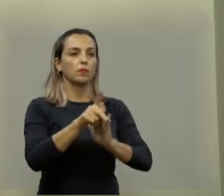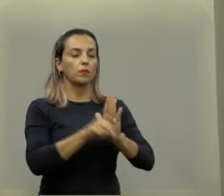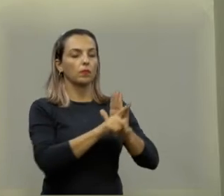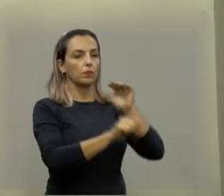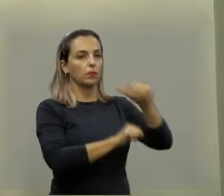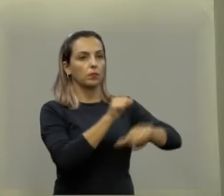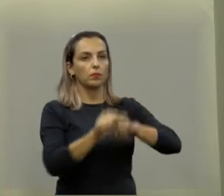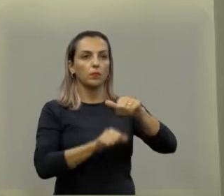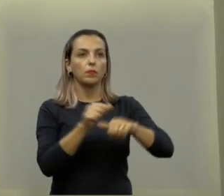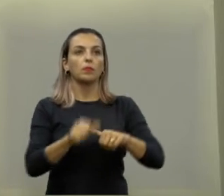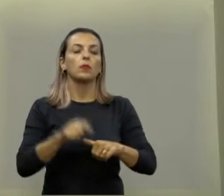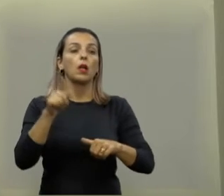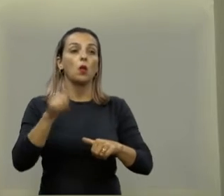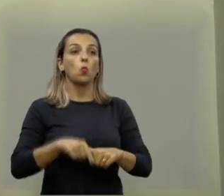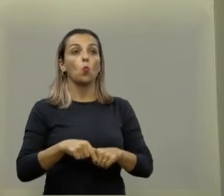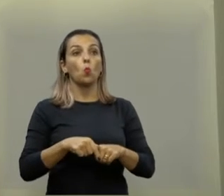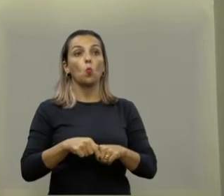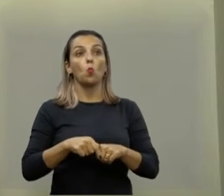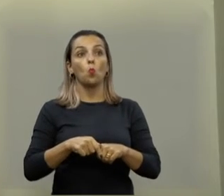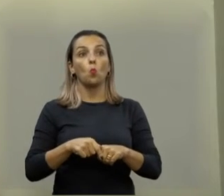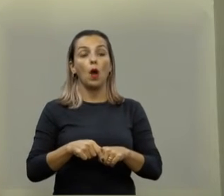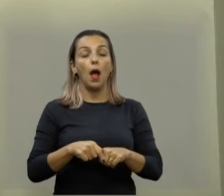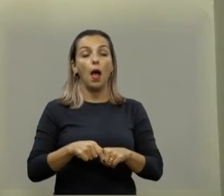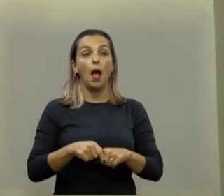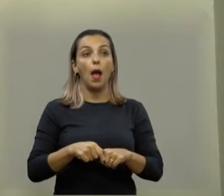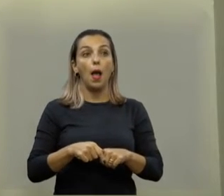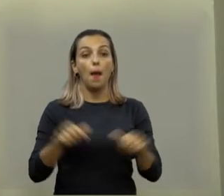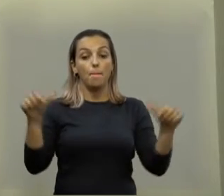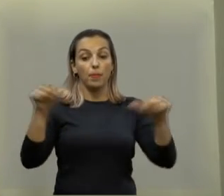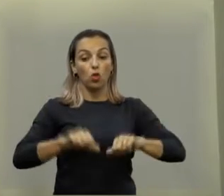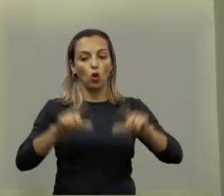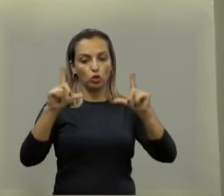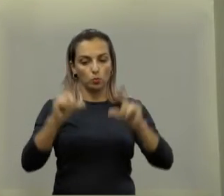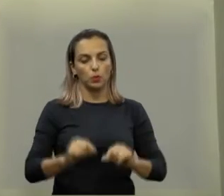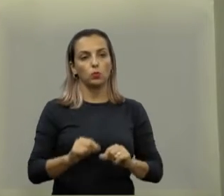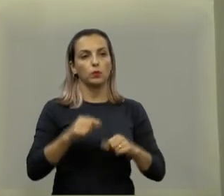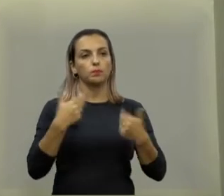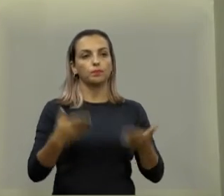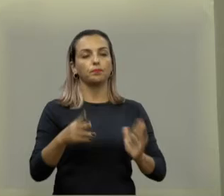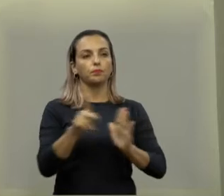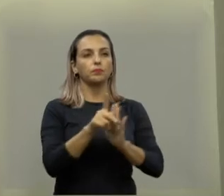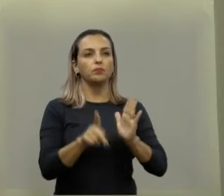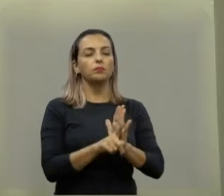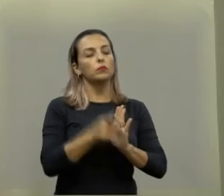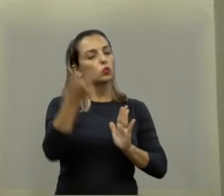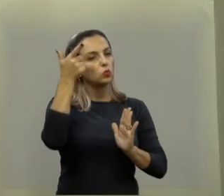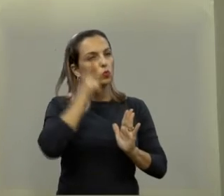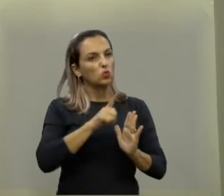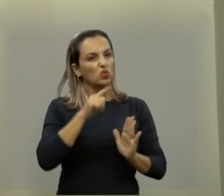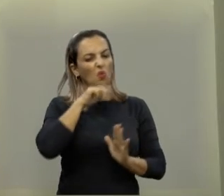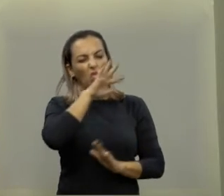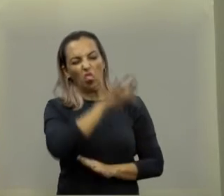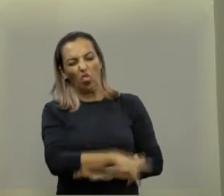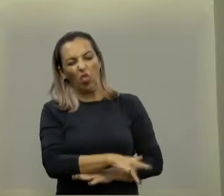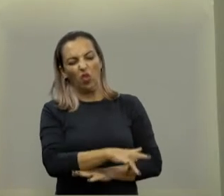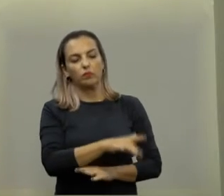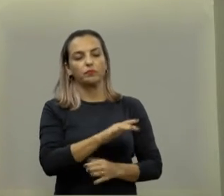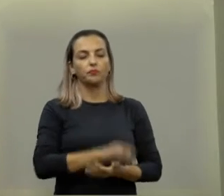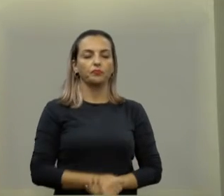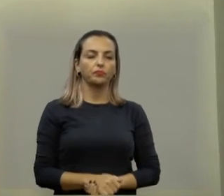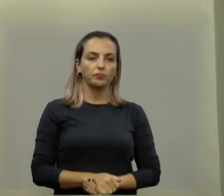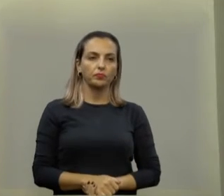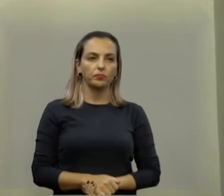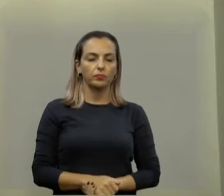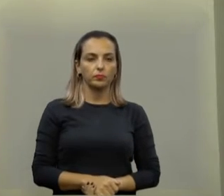tornando esse projeto menos Cruel ainda assim o projeto continua pés Na minha opinião ele continua